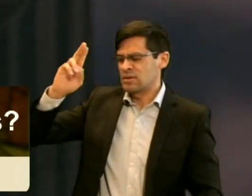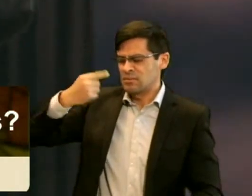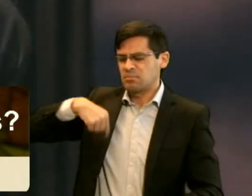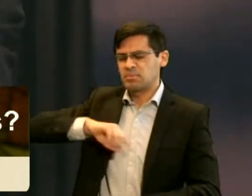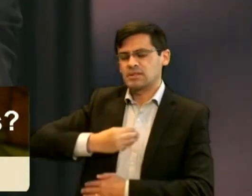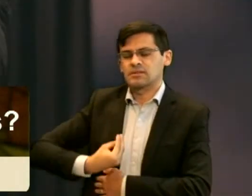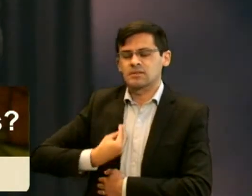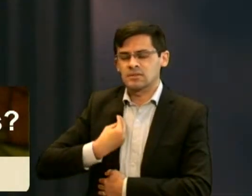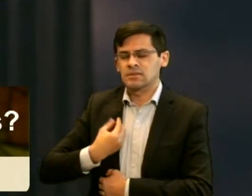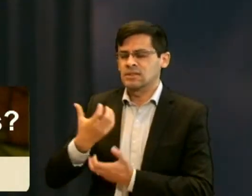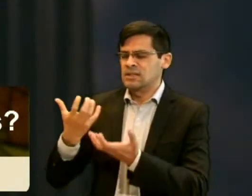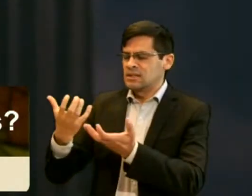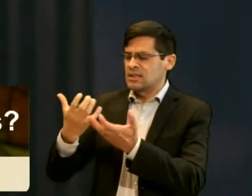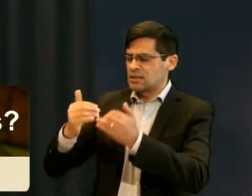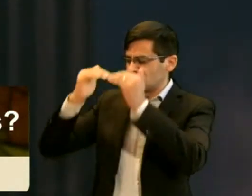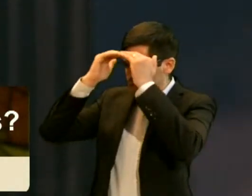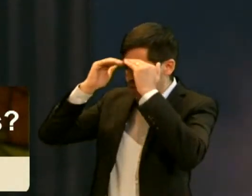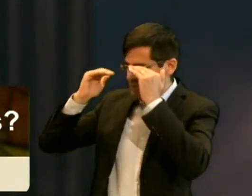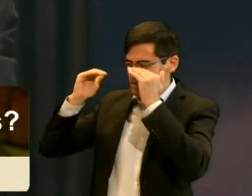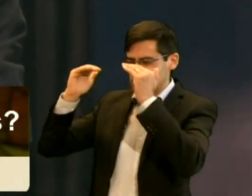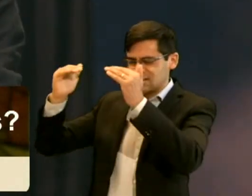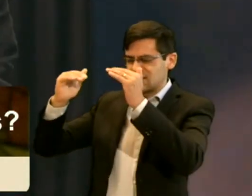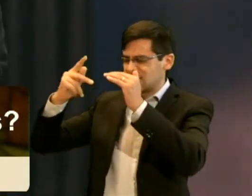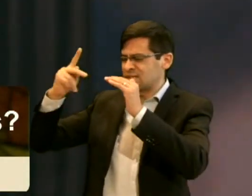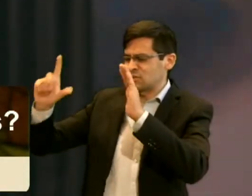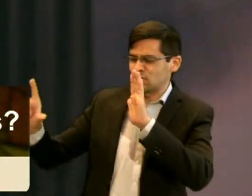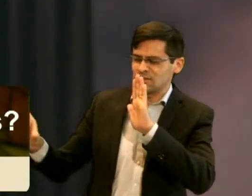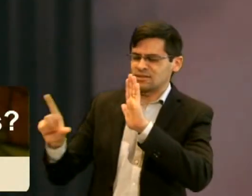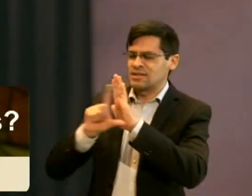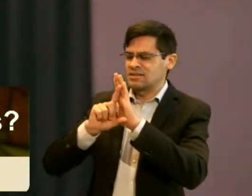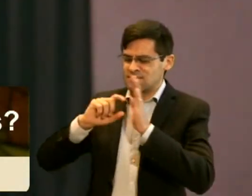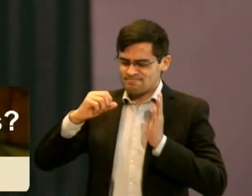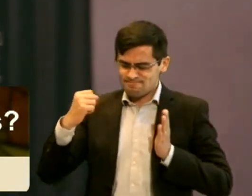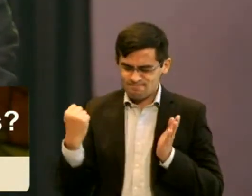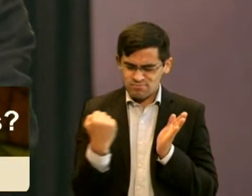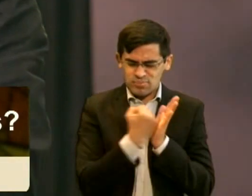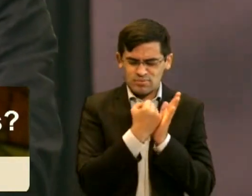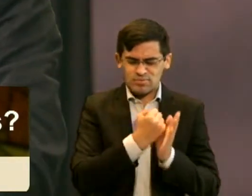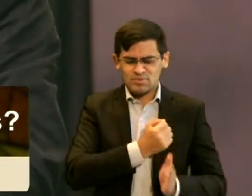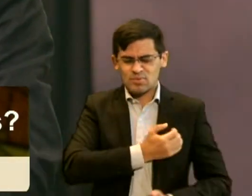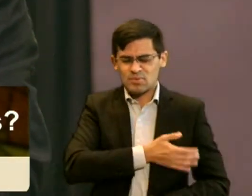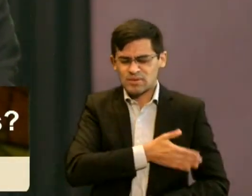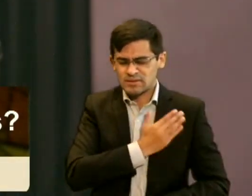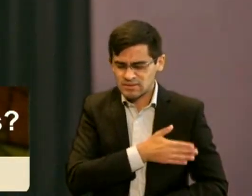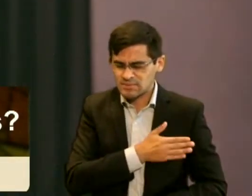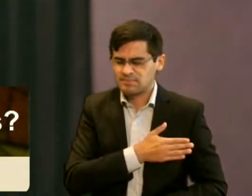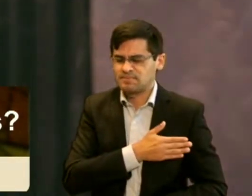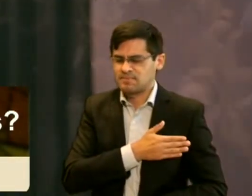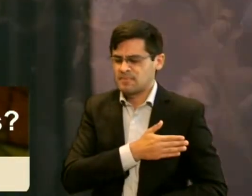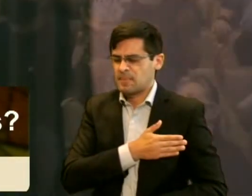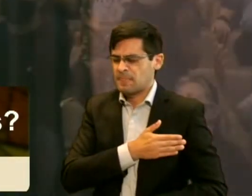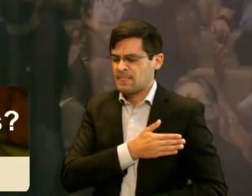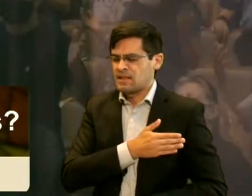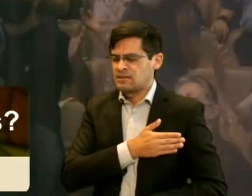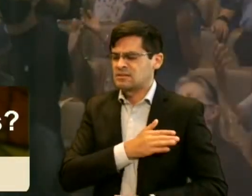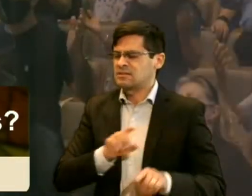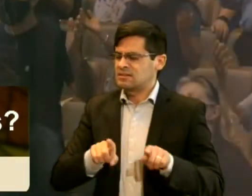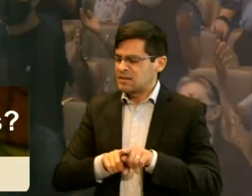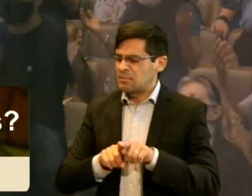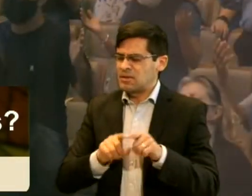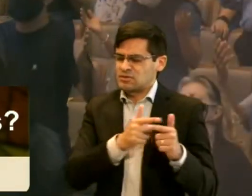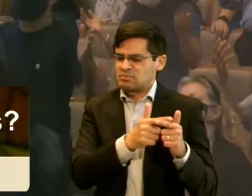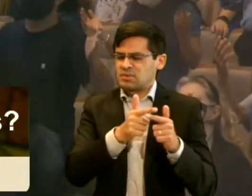queremos seguir as leis que o Senhor imprimiu no nosso coração. Declaramos, Pai, que até os